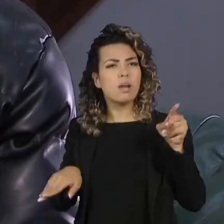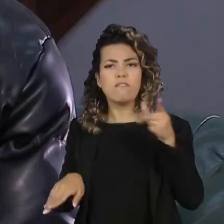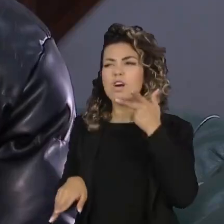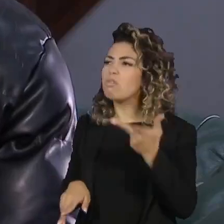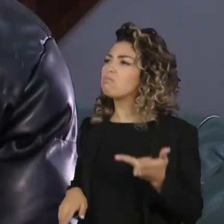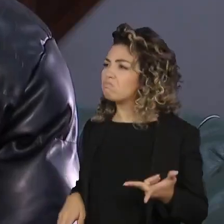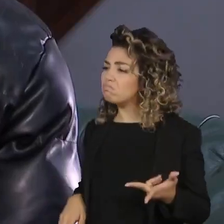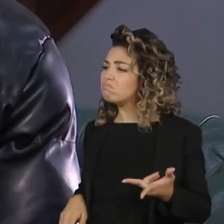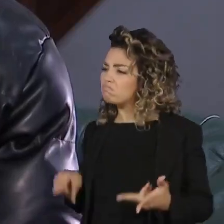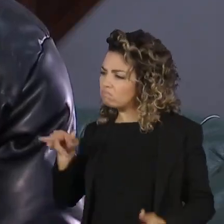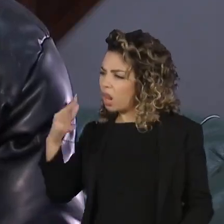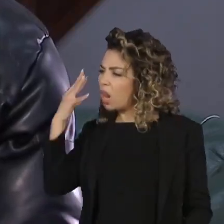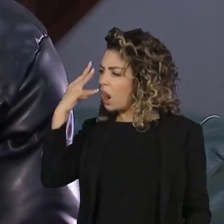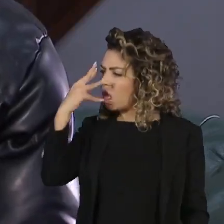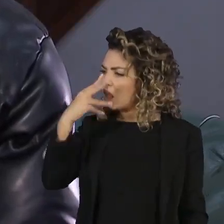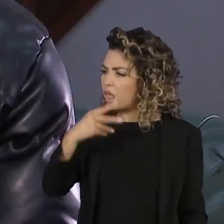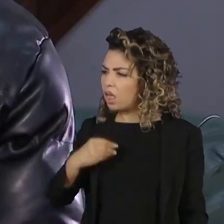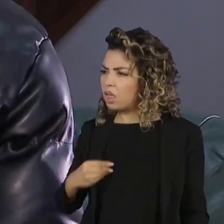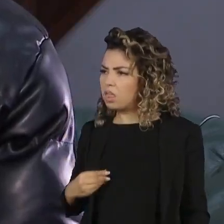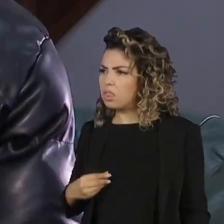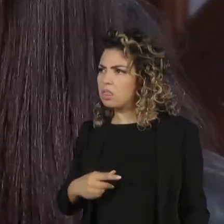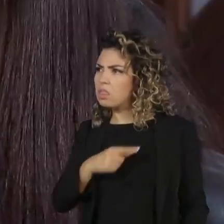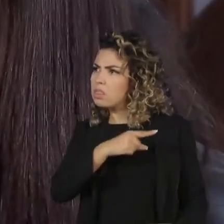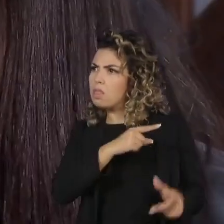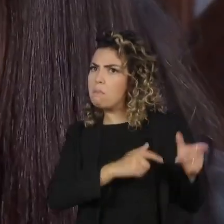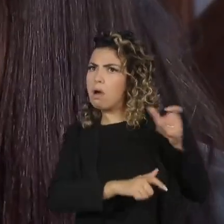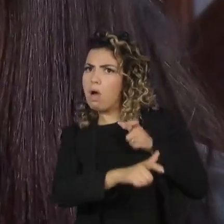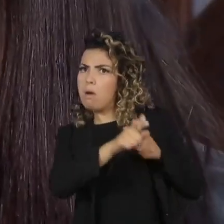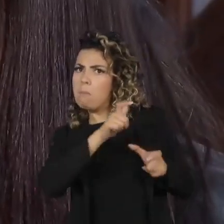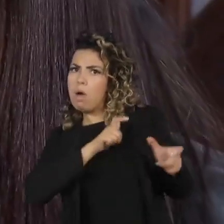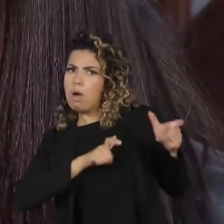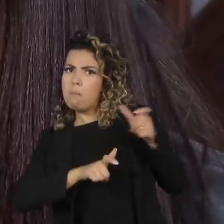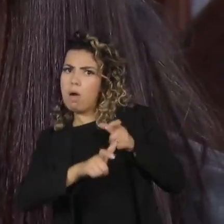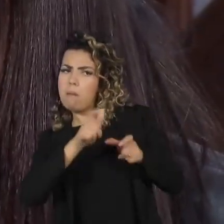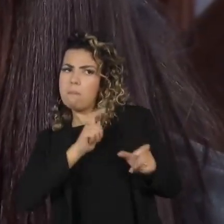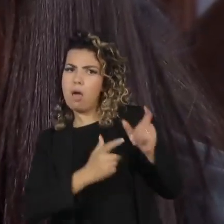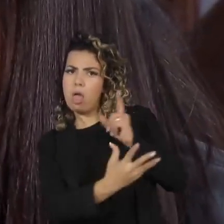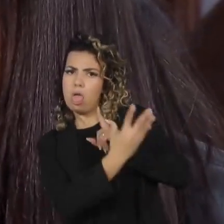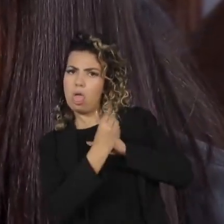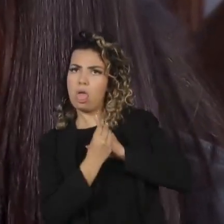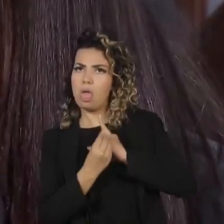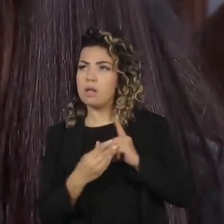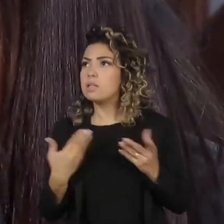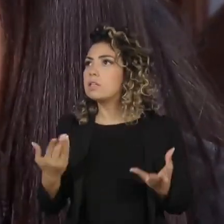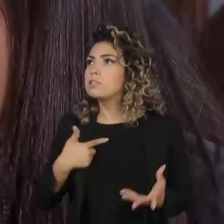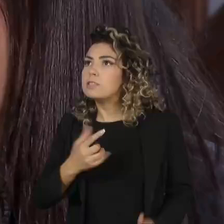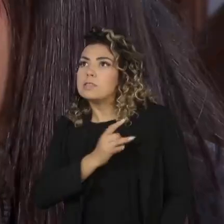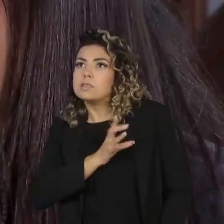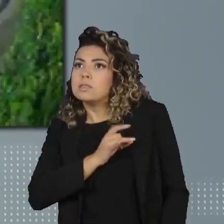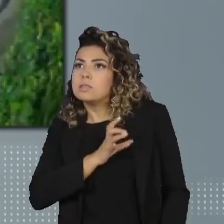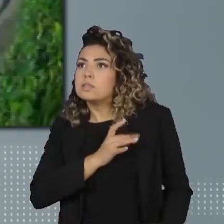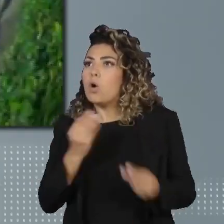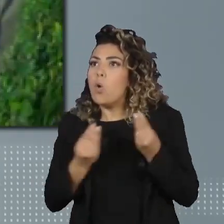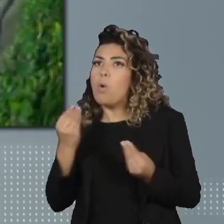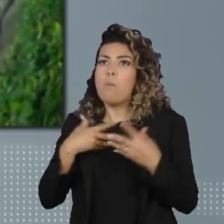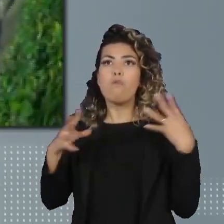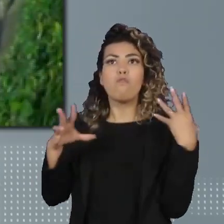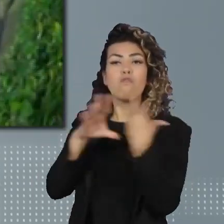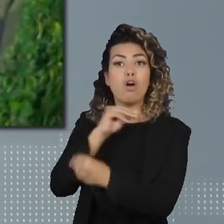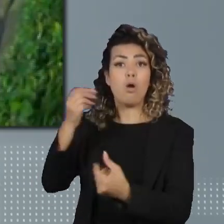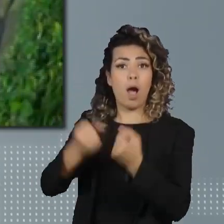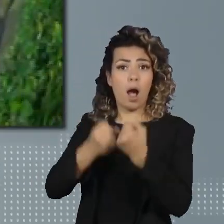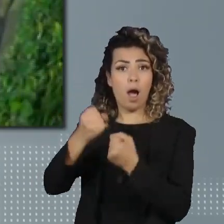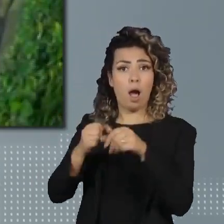muito bonita. E aí nisso já começa os assédios, né? Para fugir do homem, a Isabela pulou do carro em movimento. Imagens